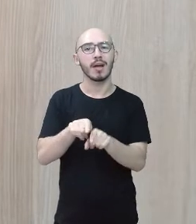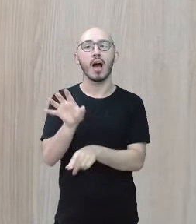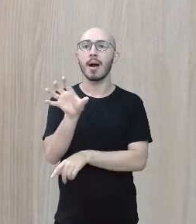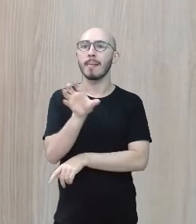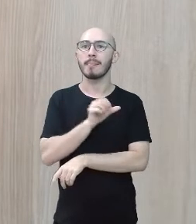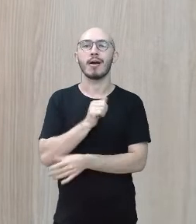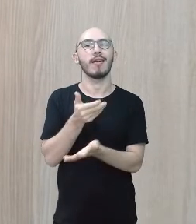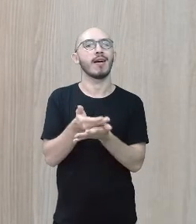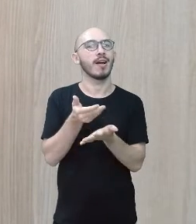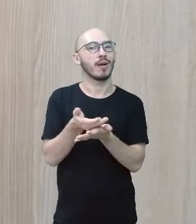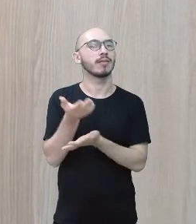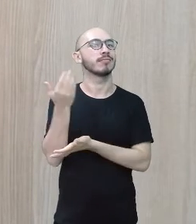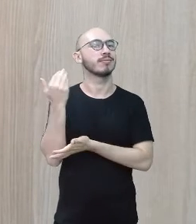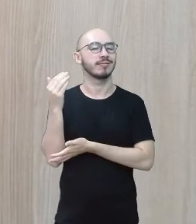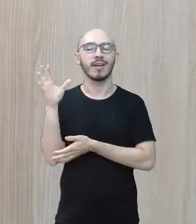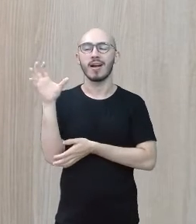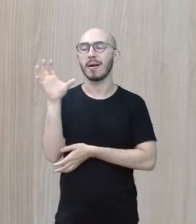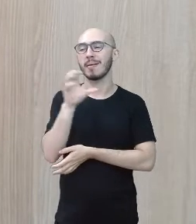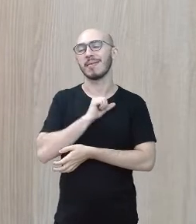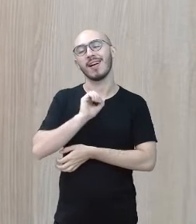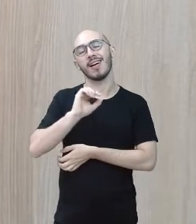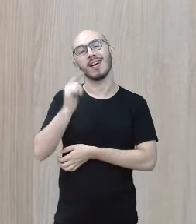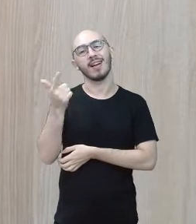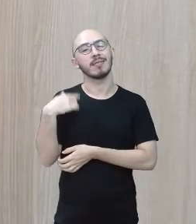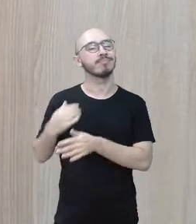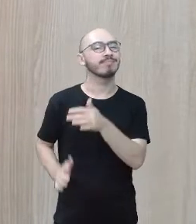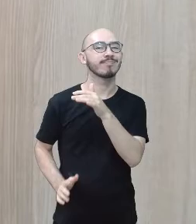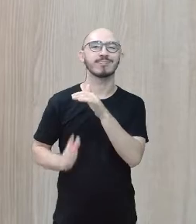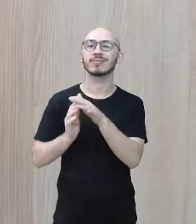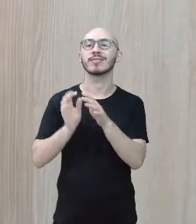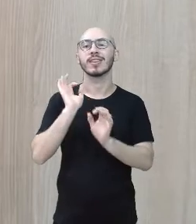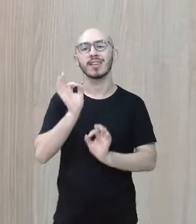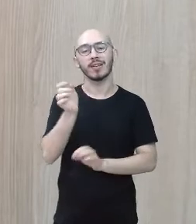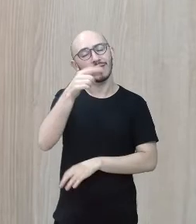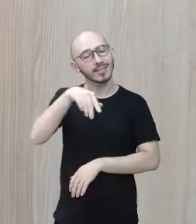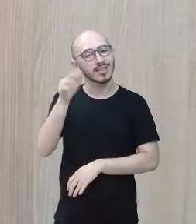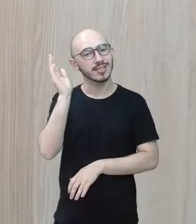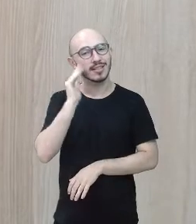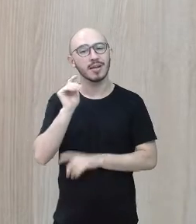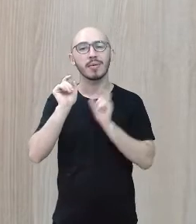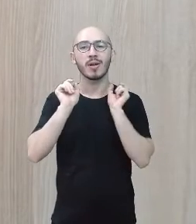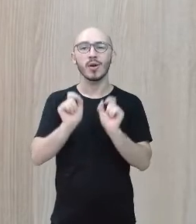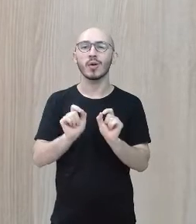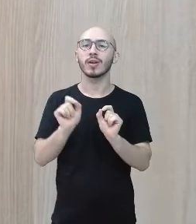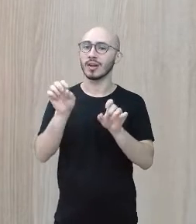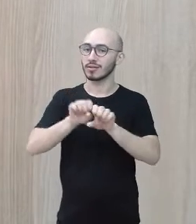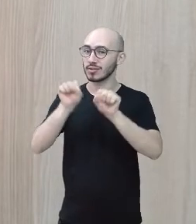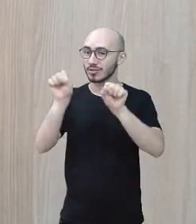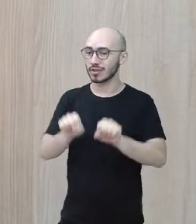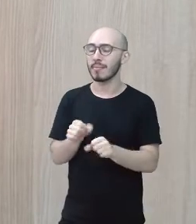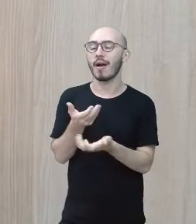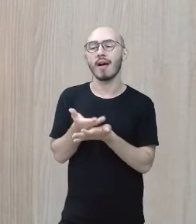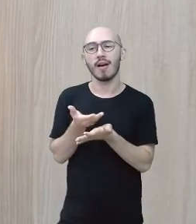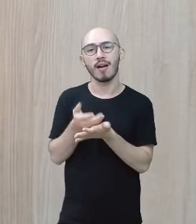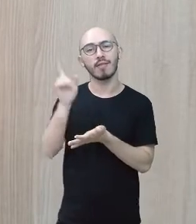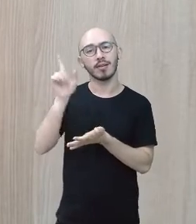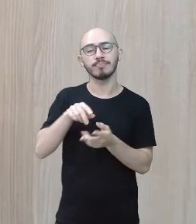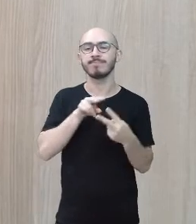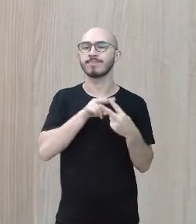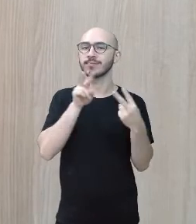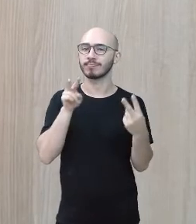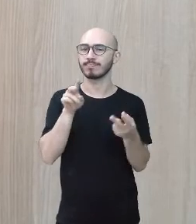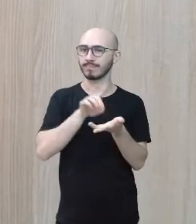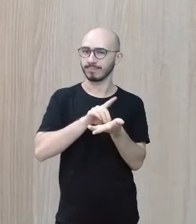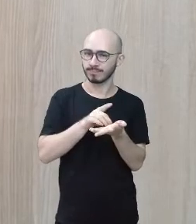aula anterior, Claro. Muito top. E você sabe que o sistema da nossa aula é uma aula digital, como o